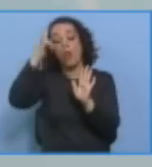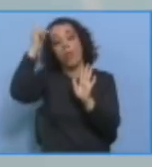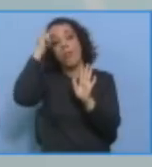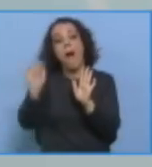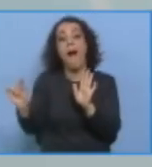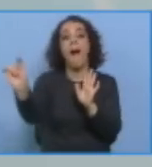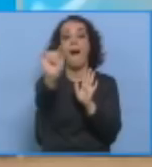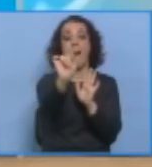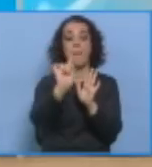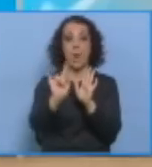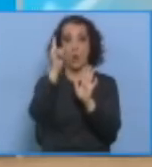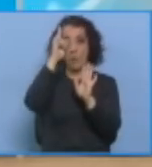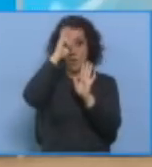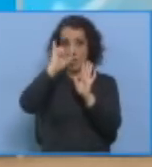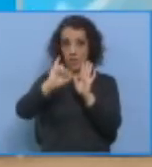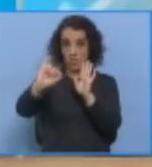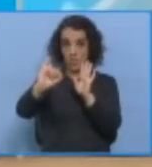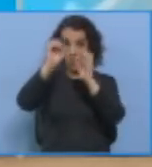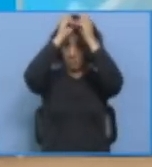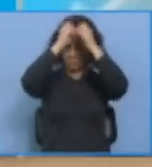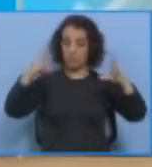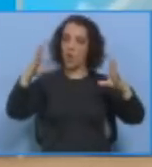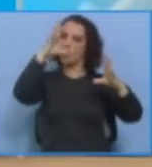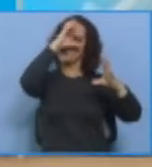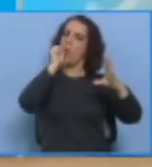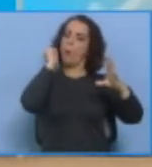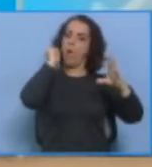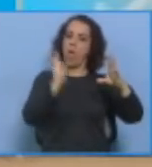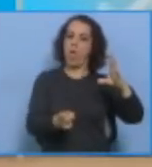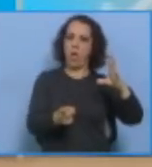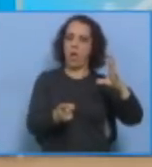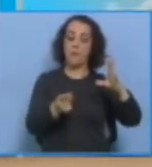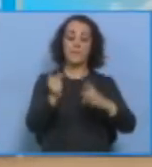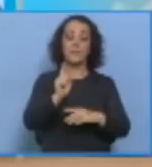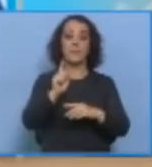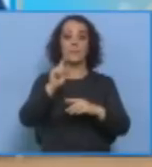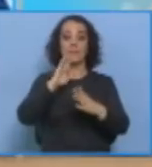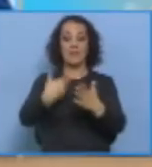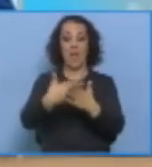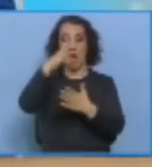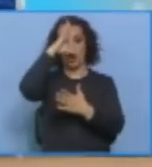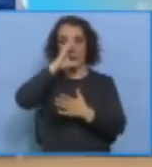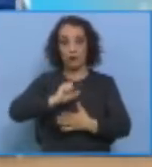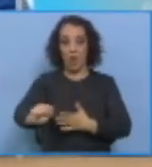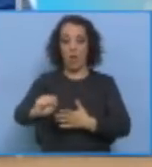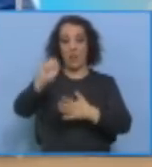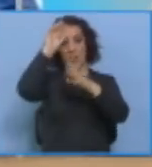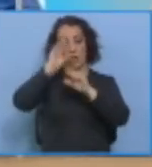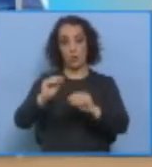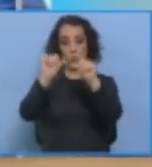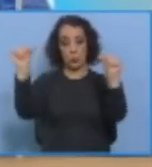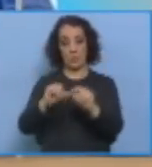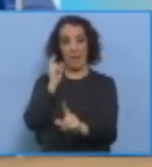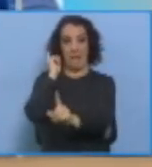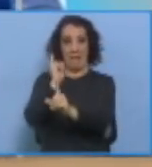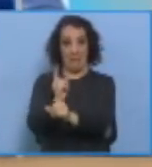uma ideologia de estatização do Estado, da estatização do ensino ou do sistema educativo, é que é de